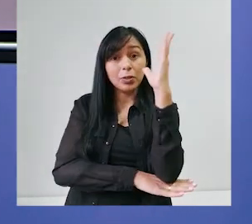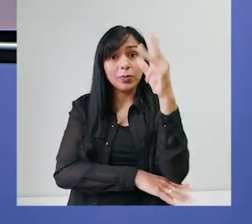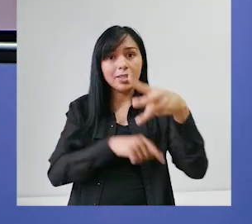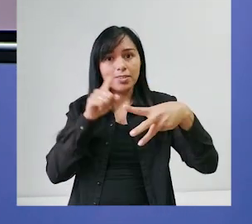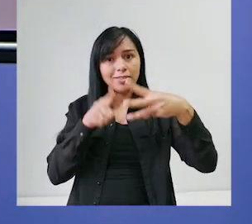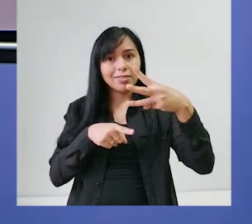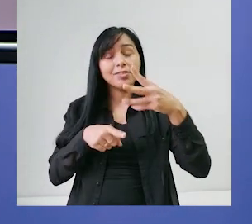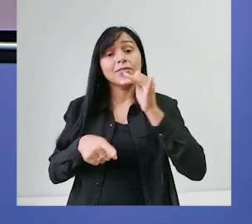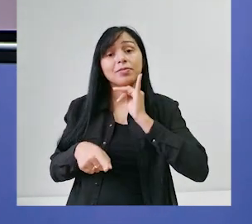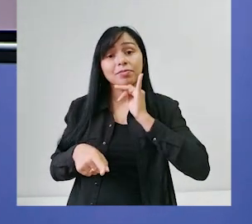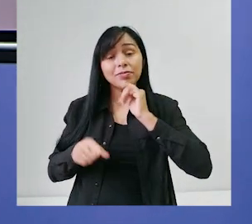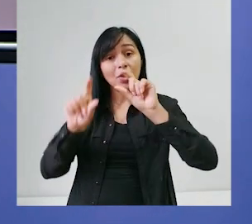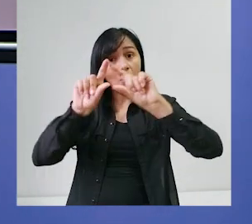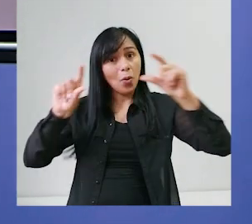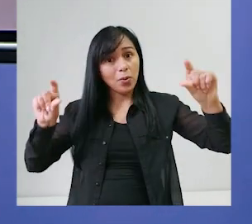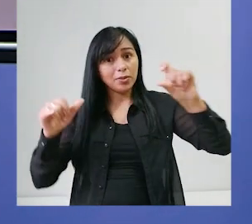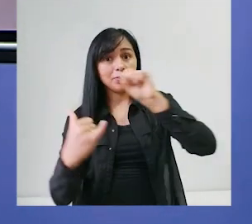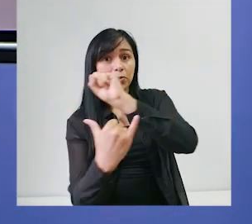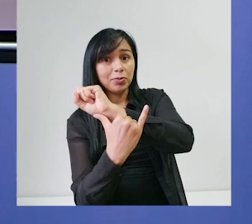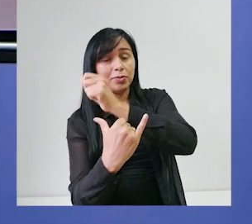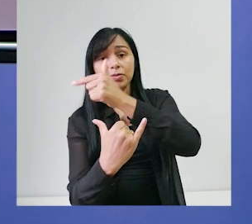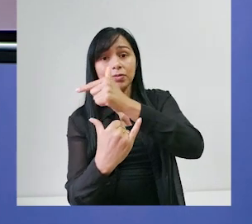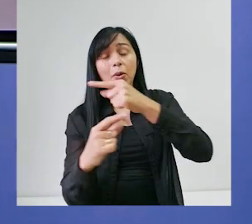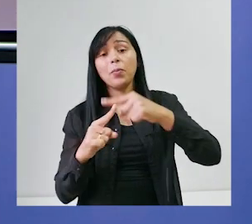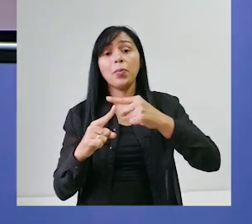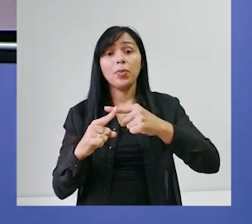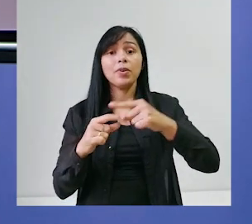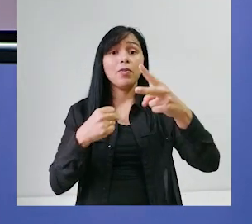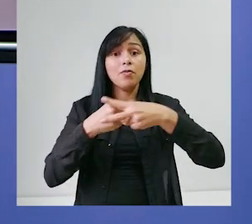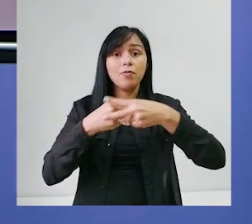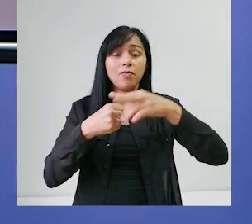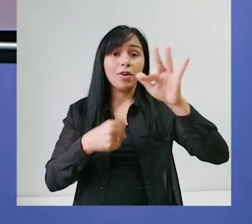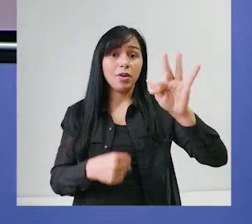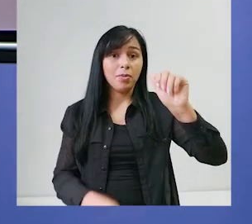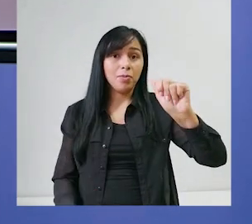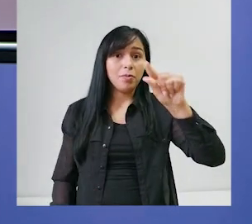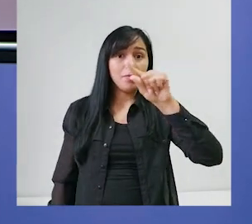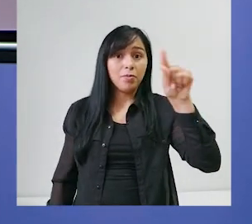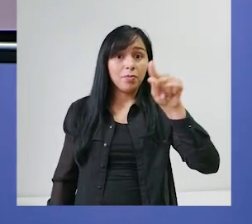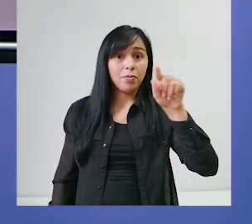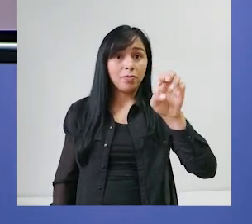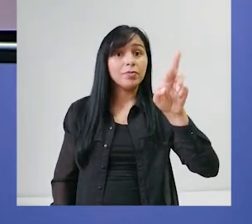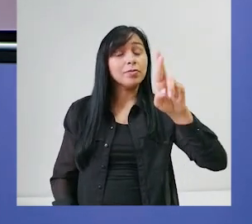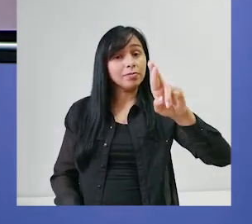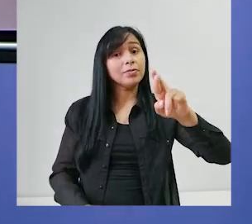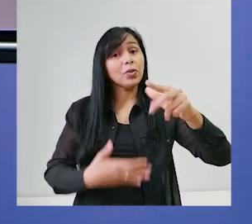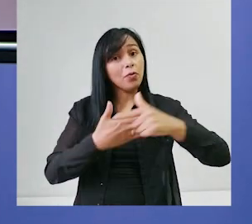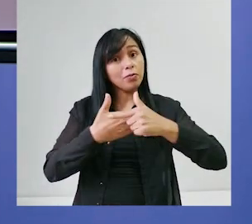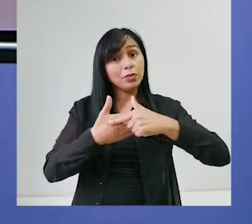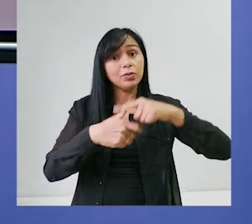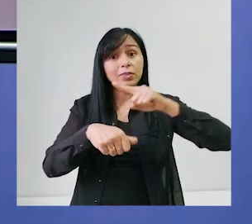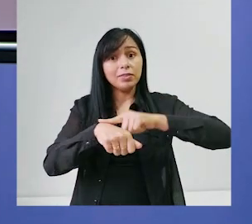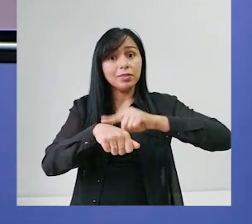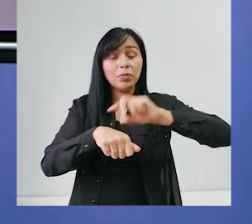orações sem sujeito pois temos o verbo fazer indicando o tempo ou fenômeno natural